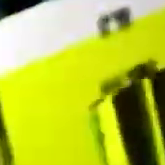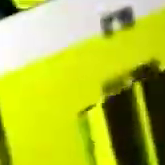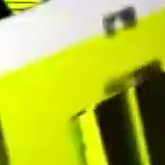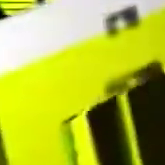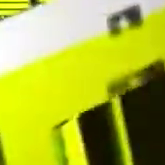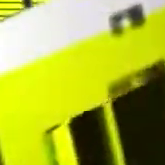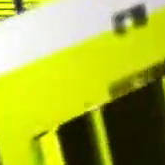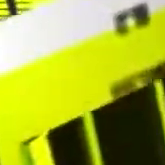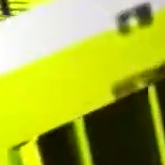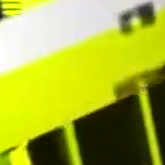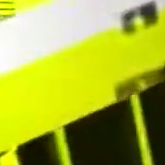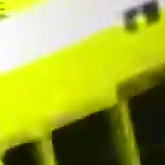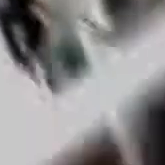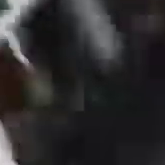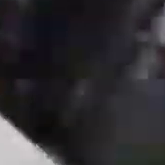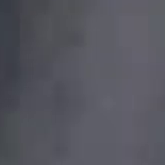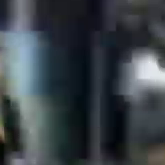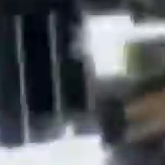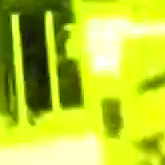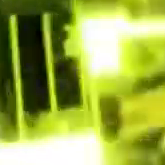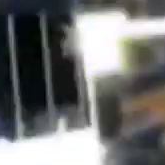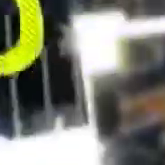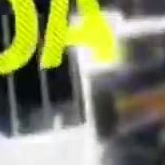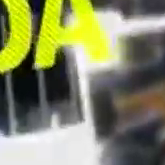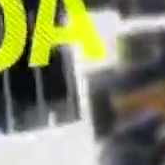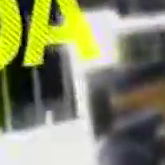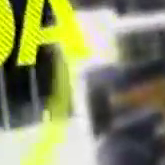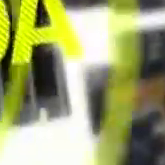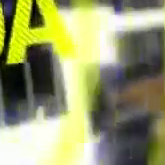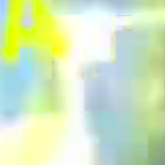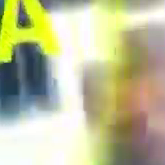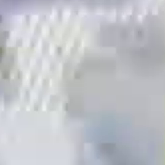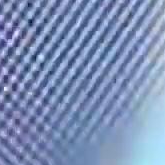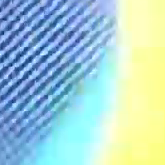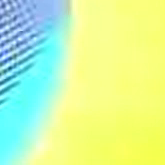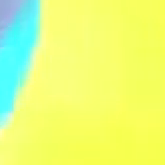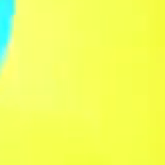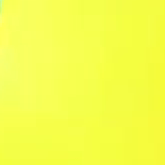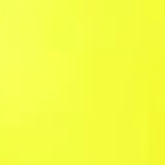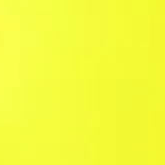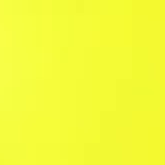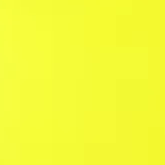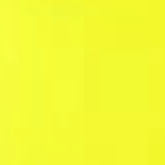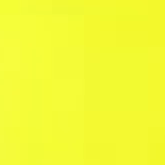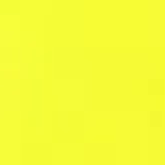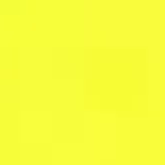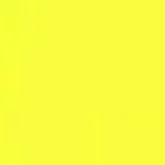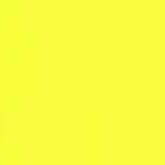Um segundo encaminhamento. Ministério de Santos, no meu estado de São Paulo.